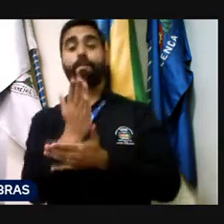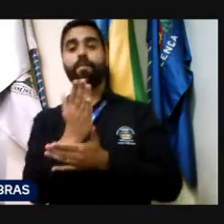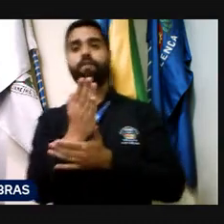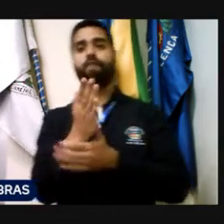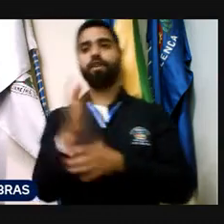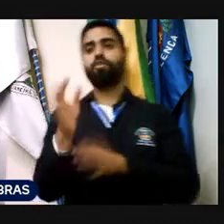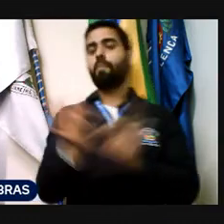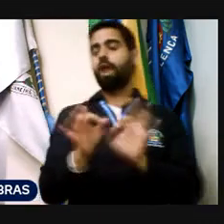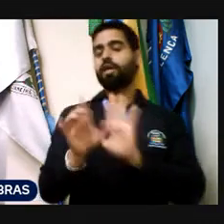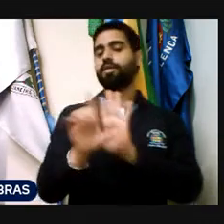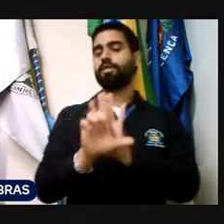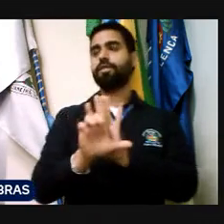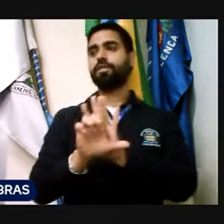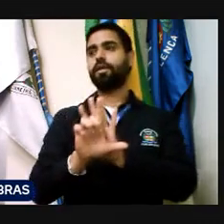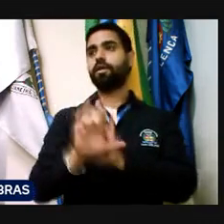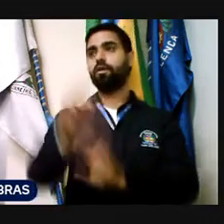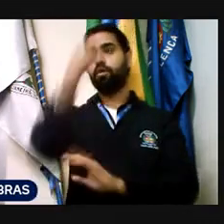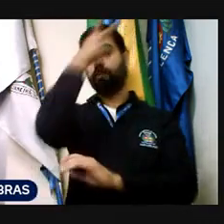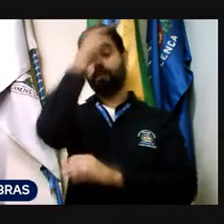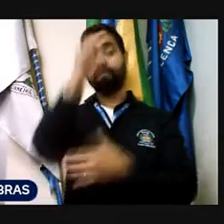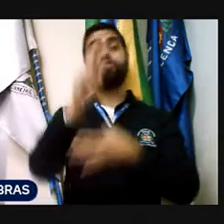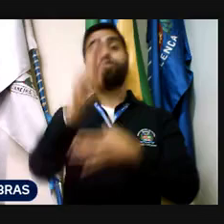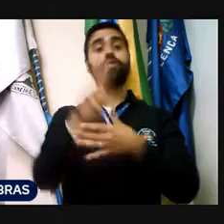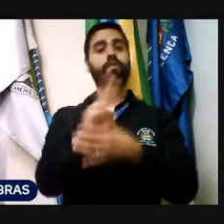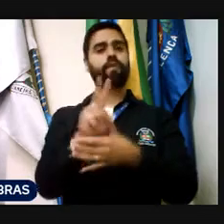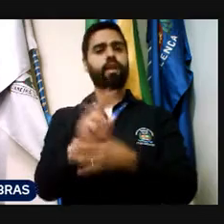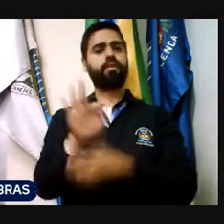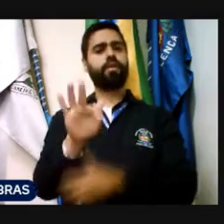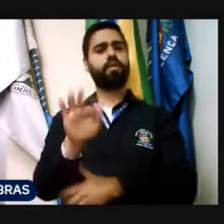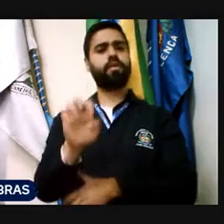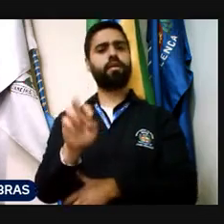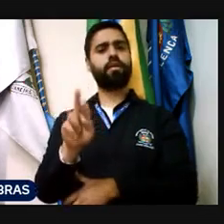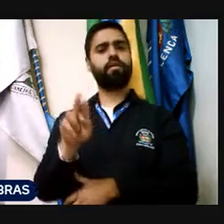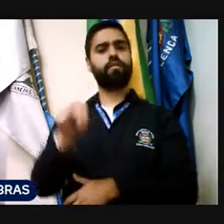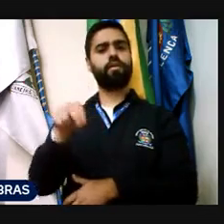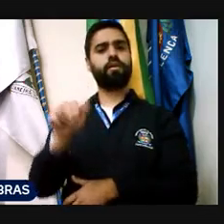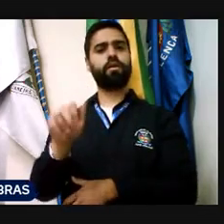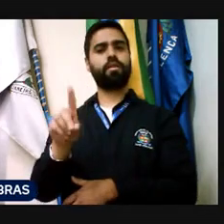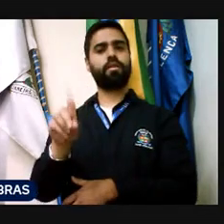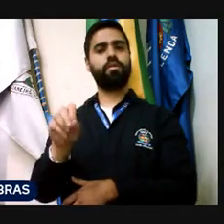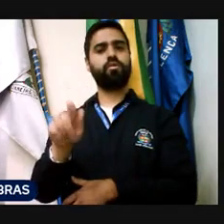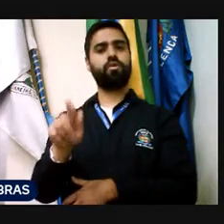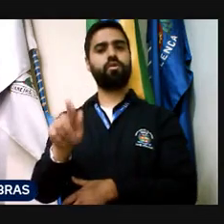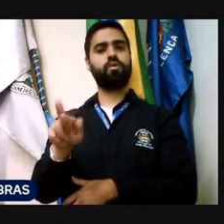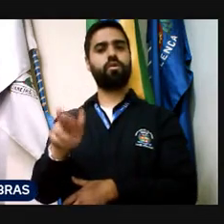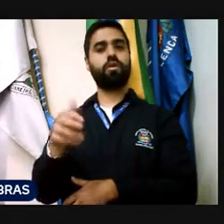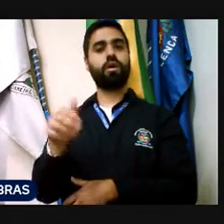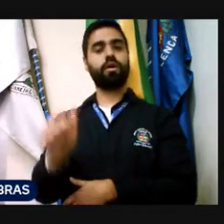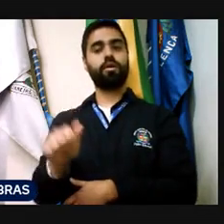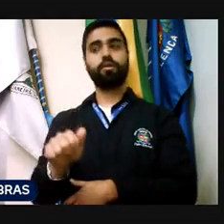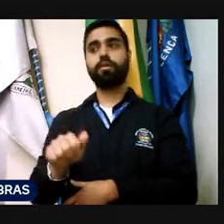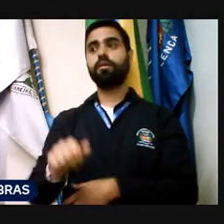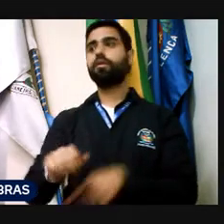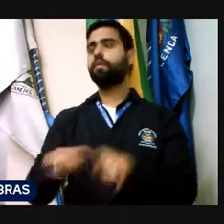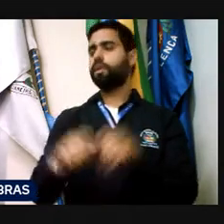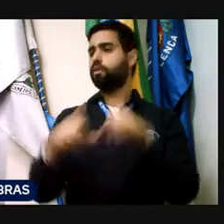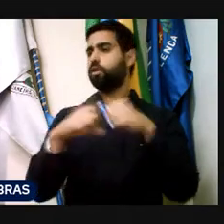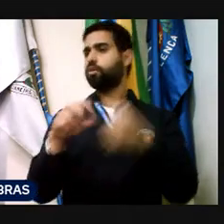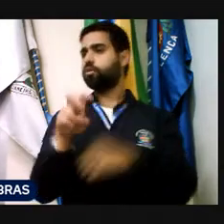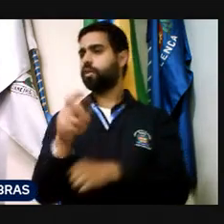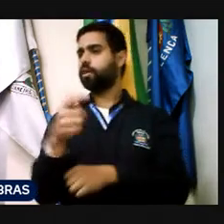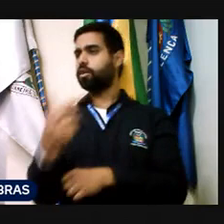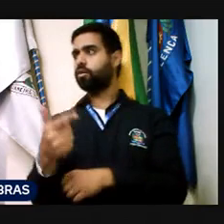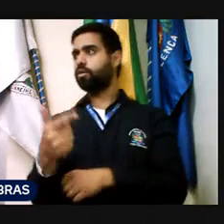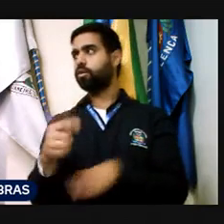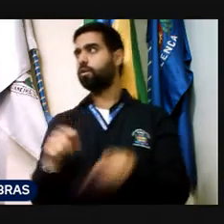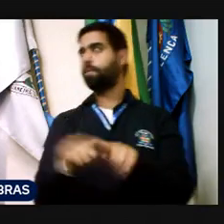Casa Legislativa, o prefeito municipal de Valença, Luiz Fernando Furtado da Graça, no uso das atribuições legais, com fulcro no artigo 52, parágrafo 1º,